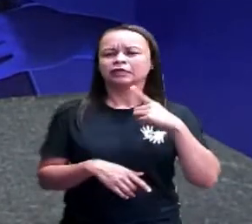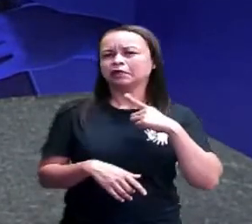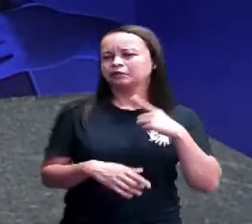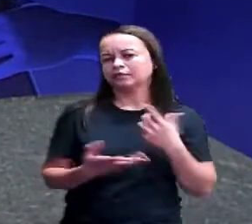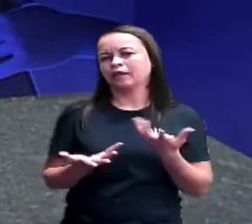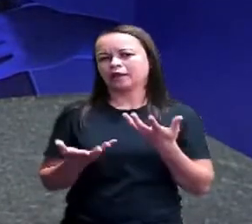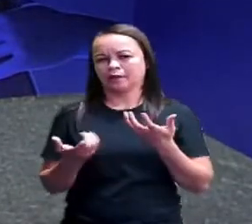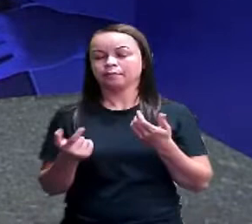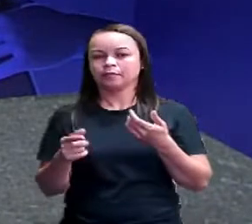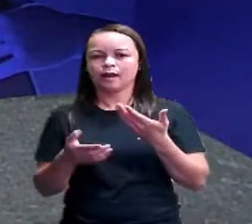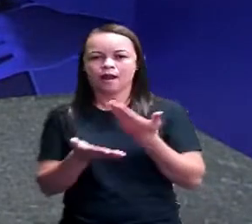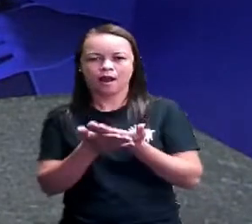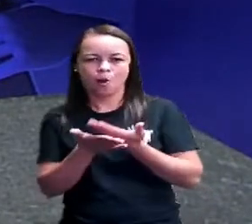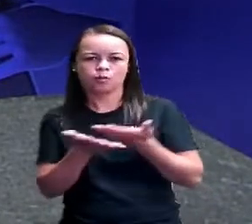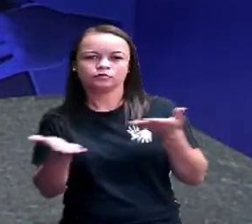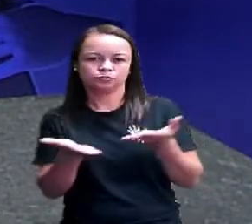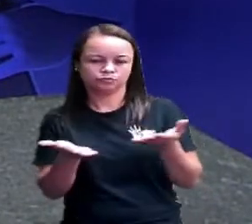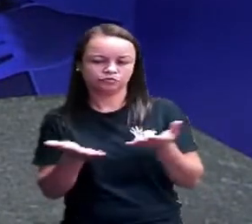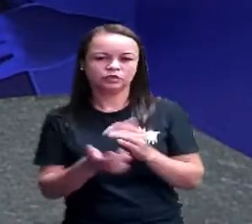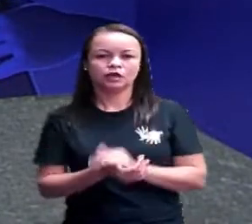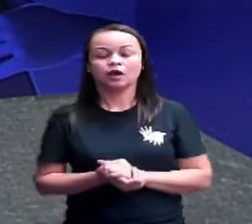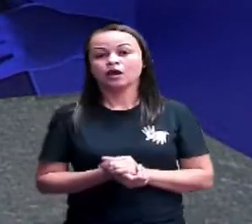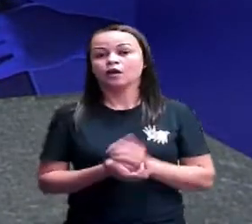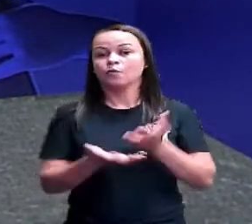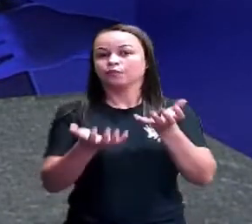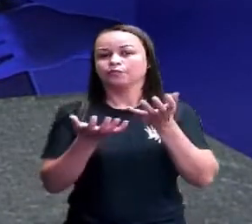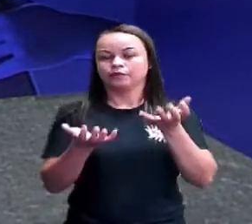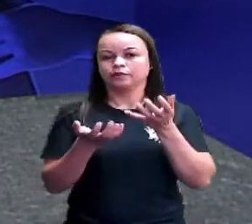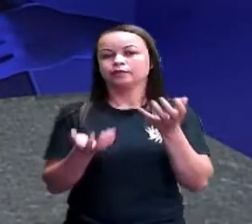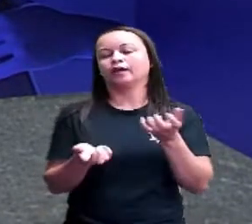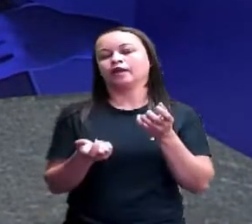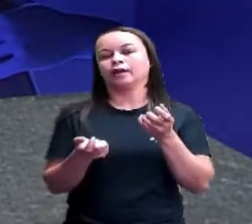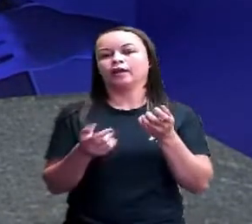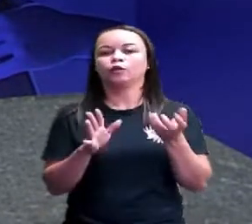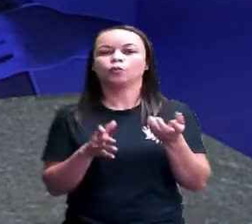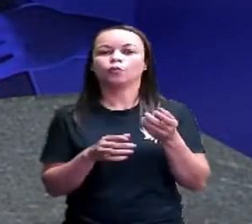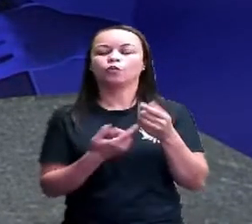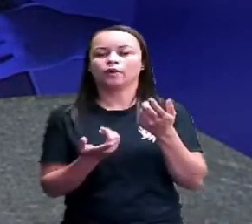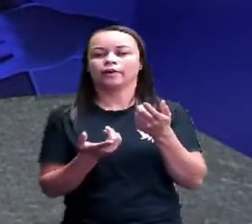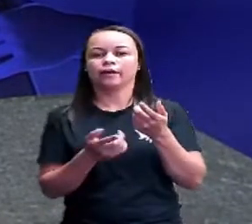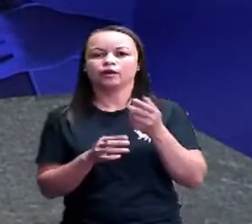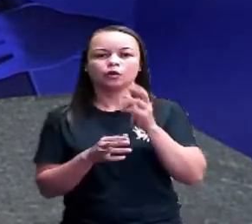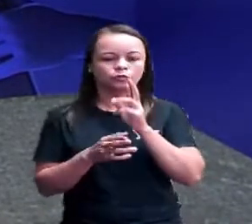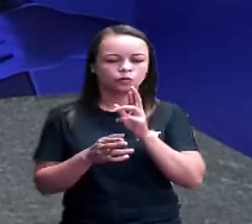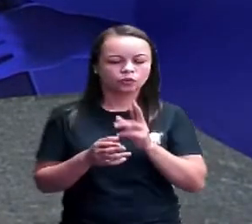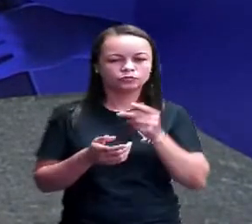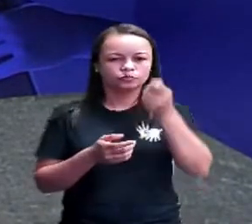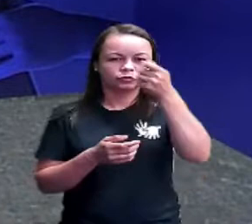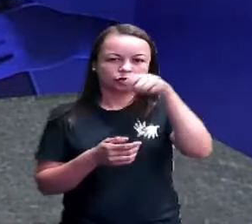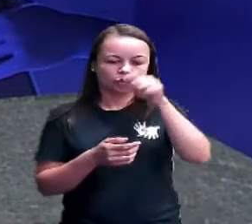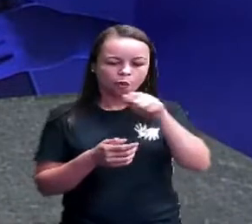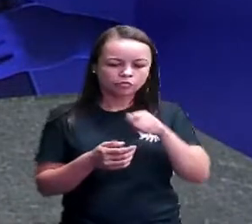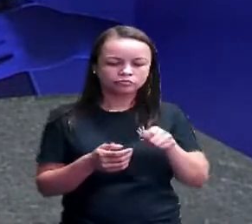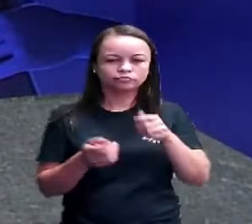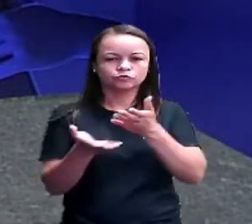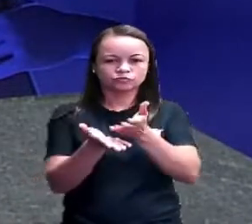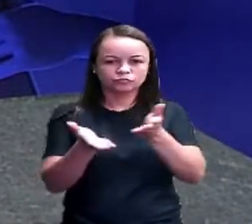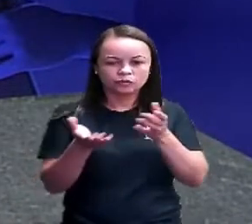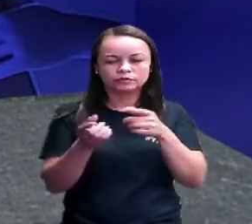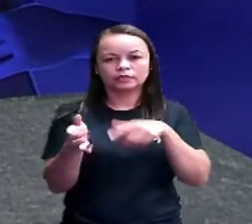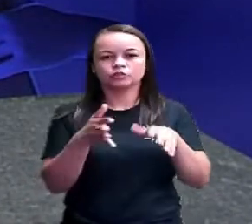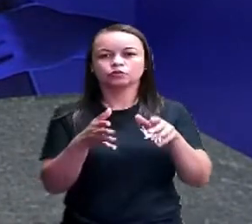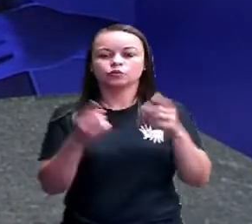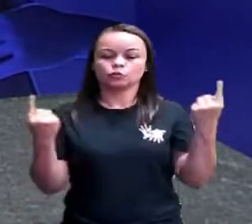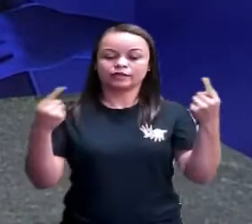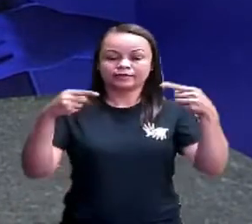para hoje, eu quero corrigir com vocês o desafio que eu deixei na nossa primeira